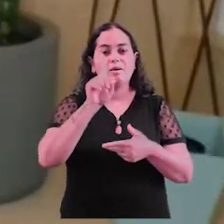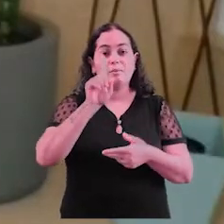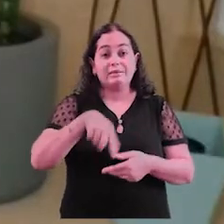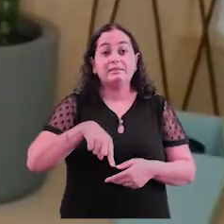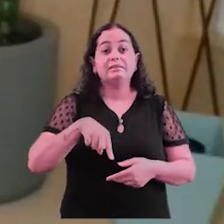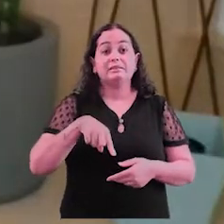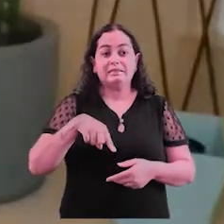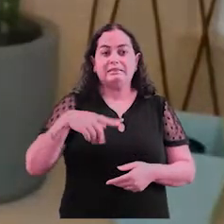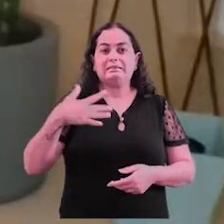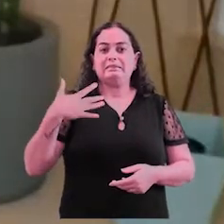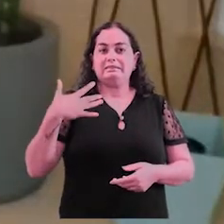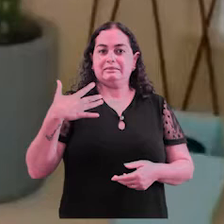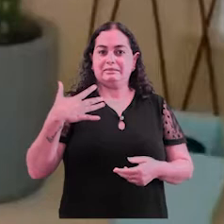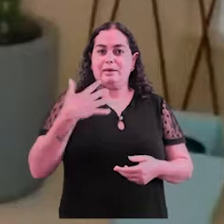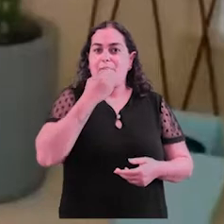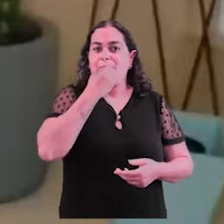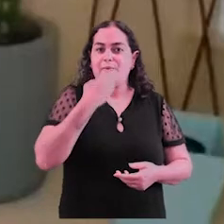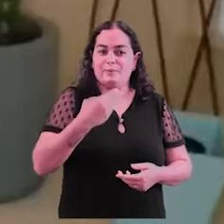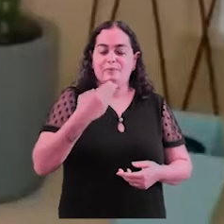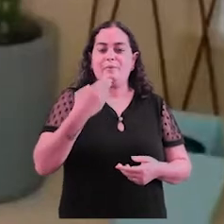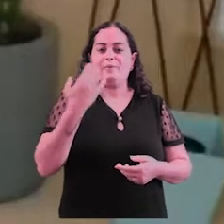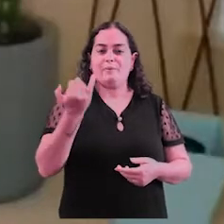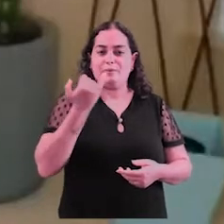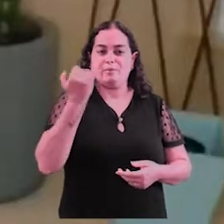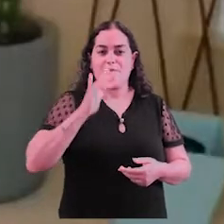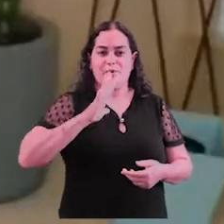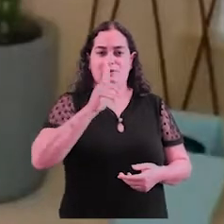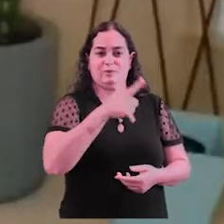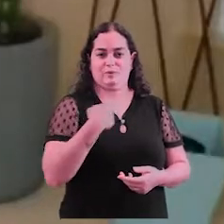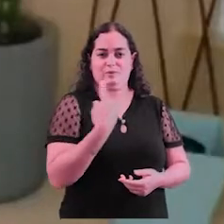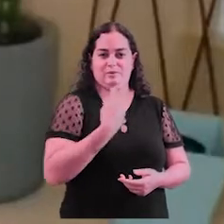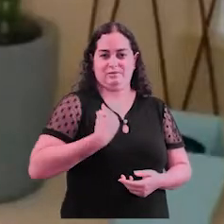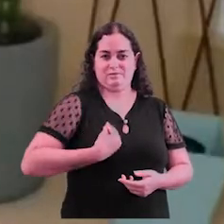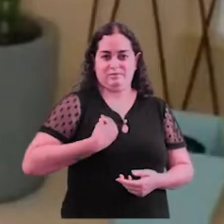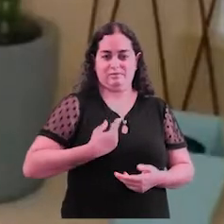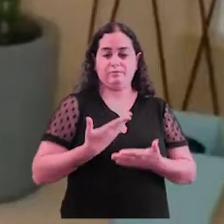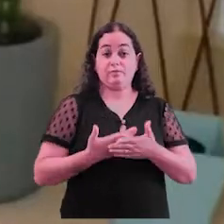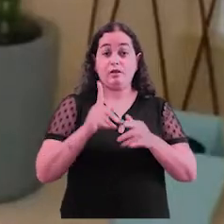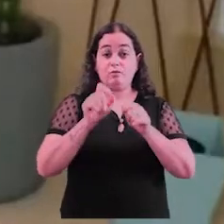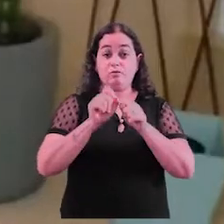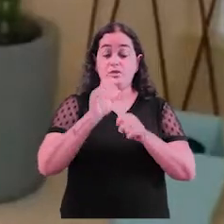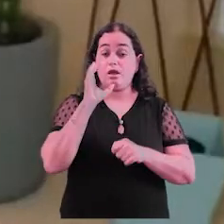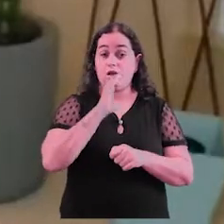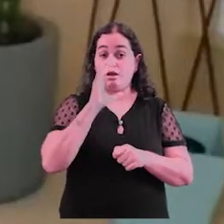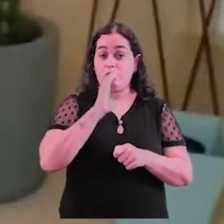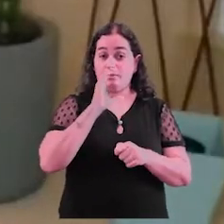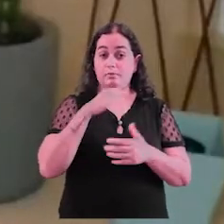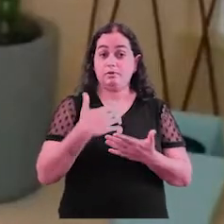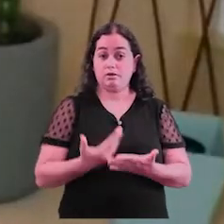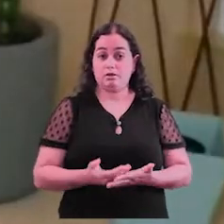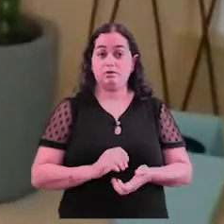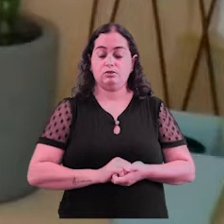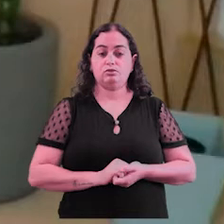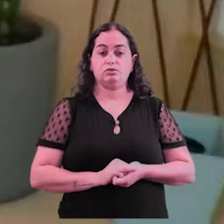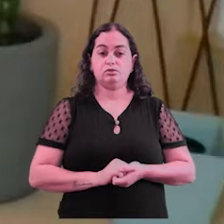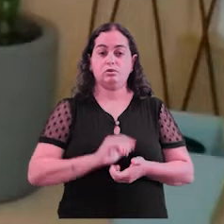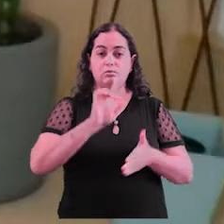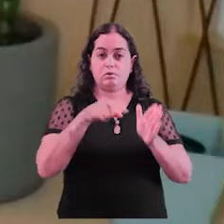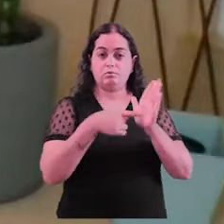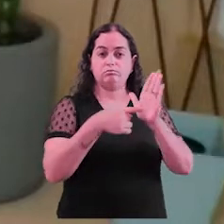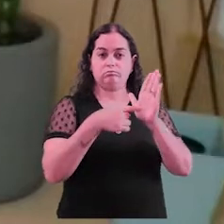muito cara, acredito que para todos nós que estamos aqui. Vou fazer rapidamente